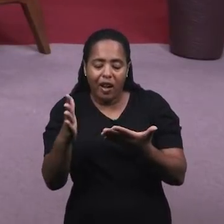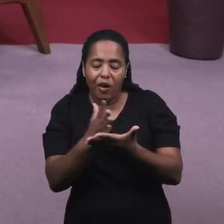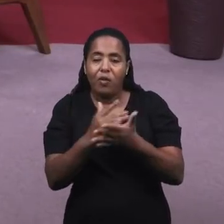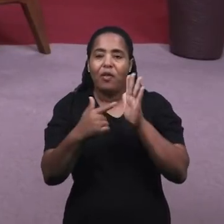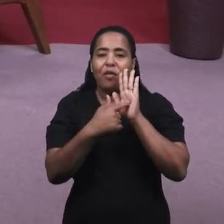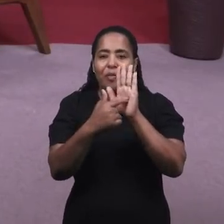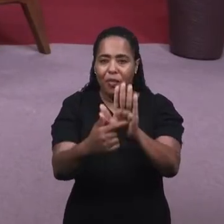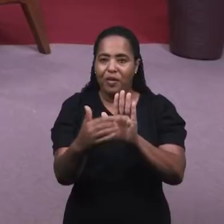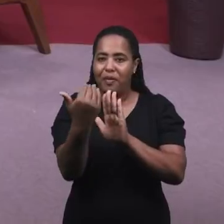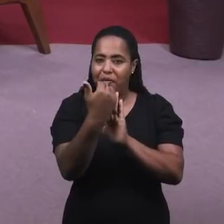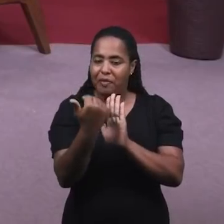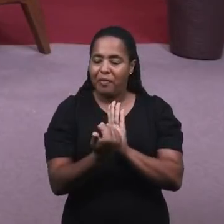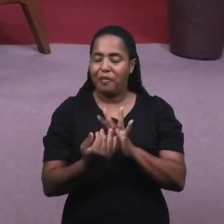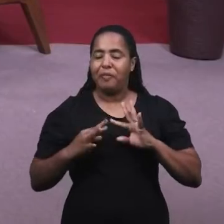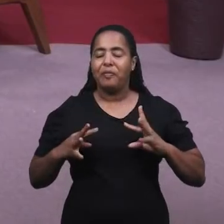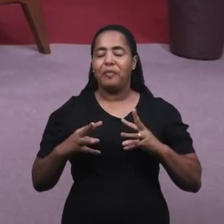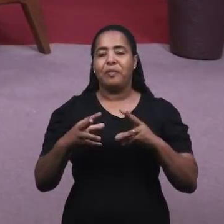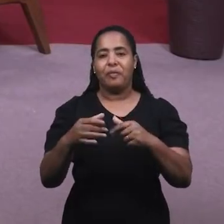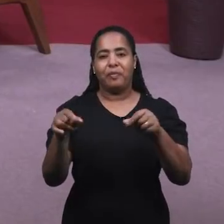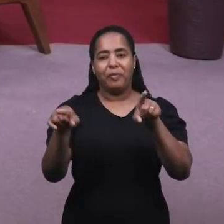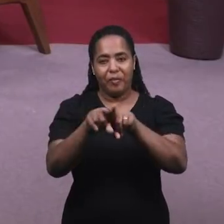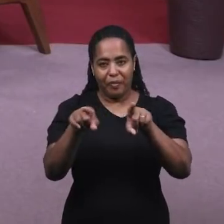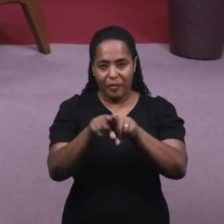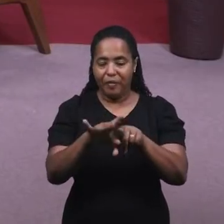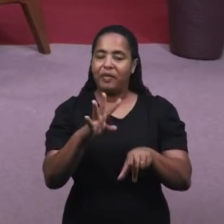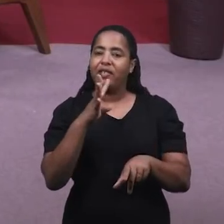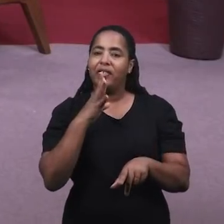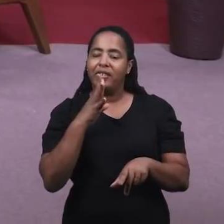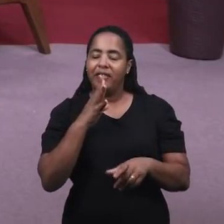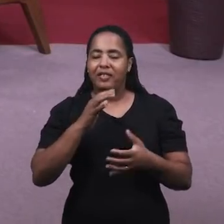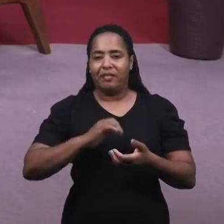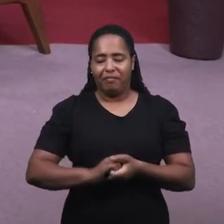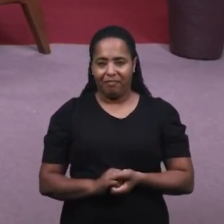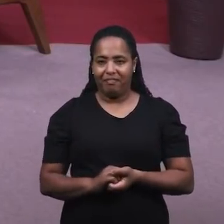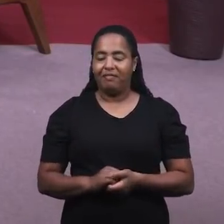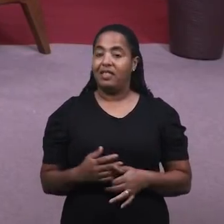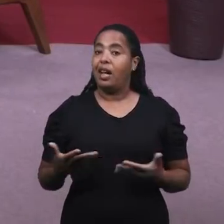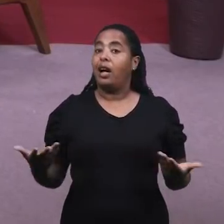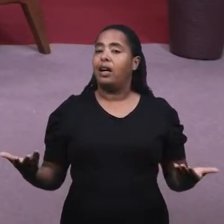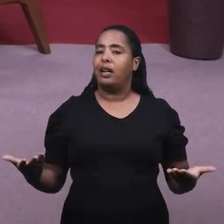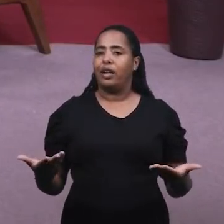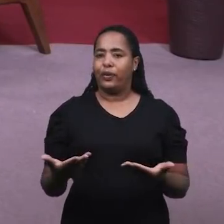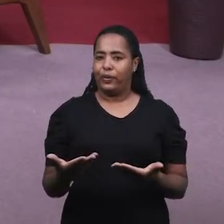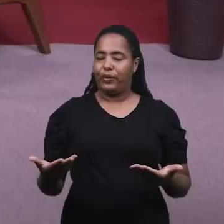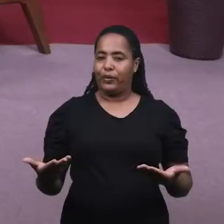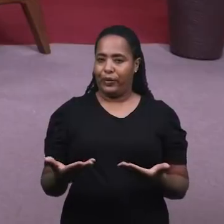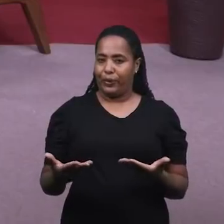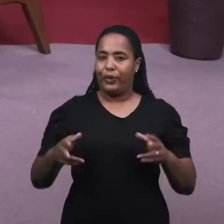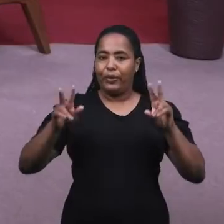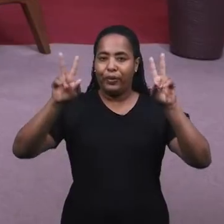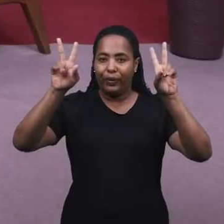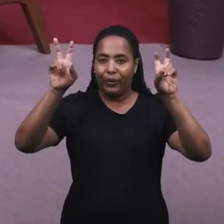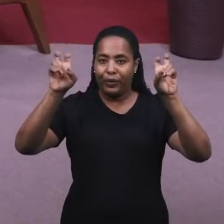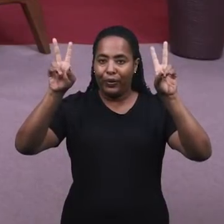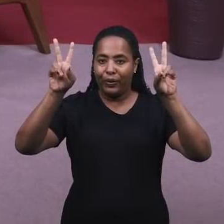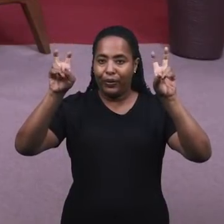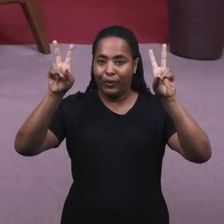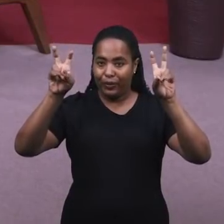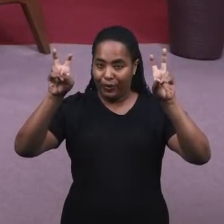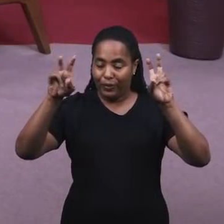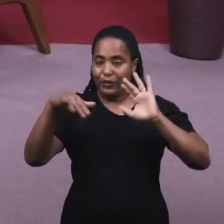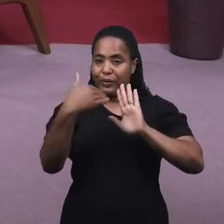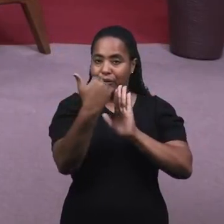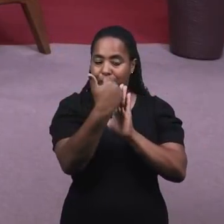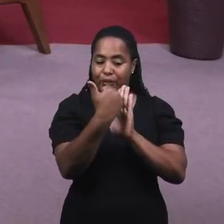aqui no programa para que todos possam também conhecer. Muito bem, a gente vai agora então para o assunto